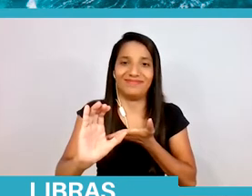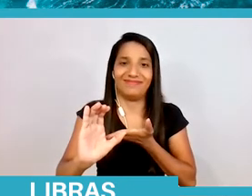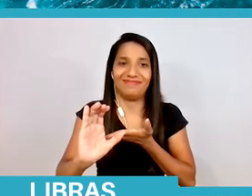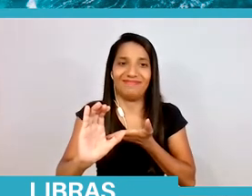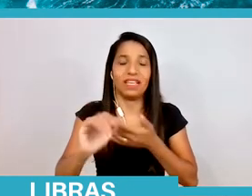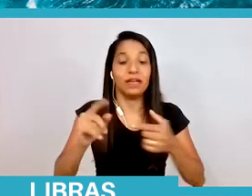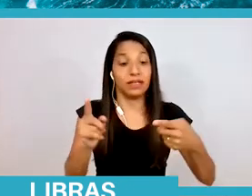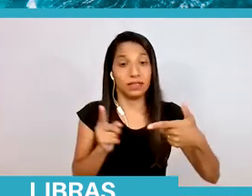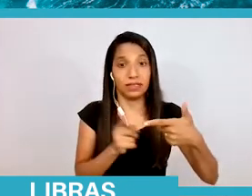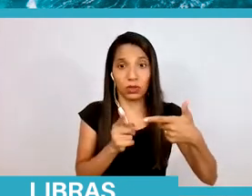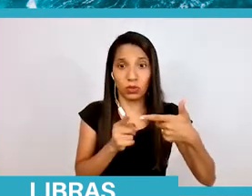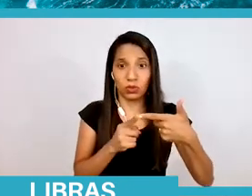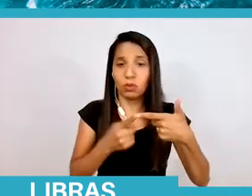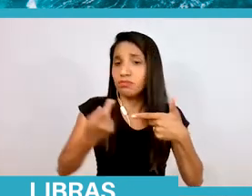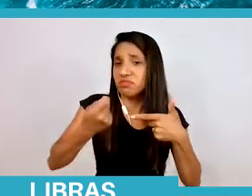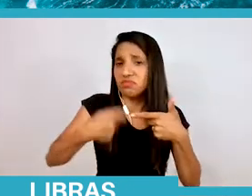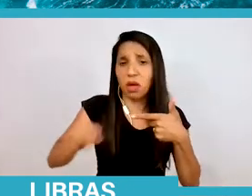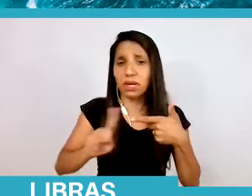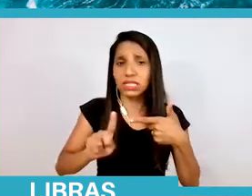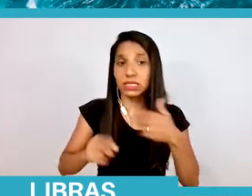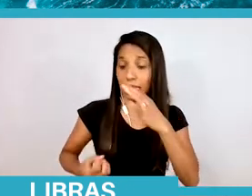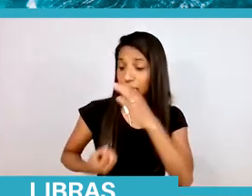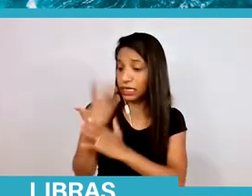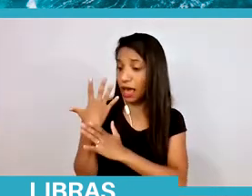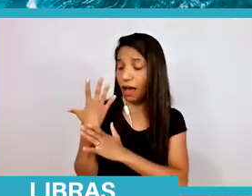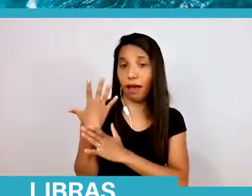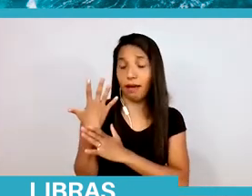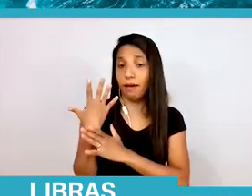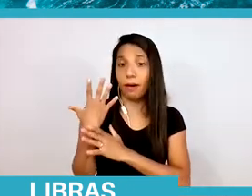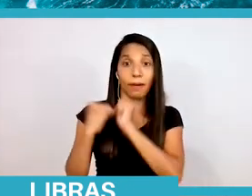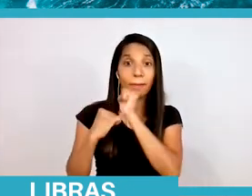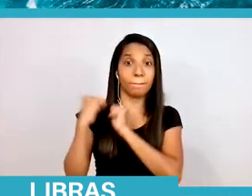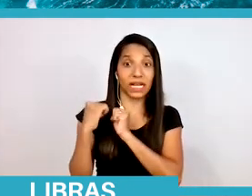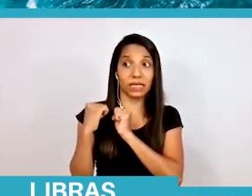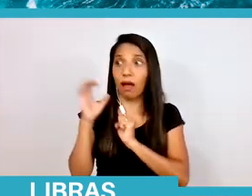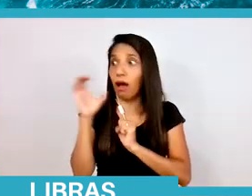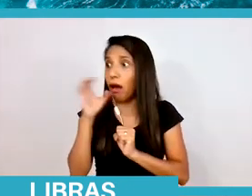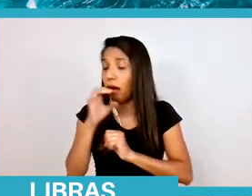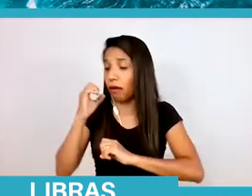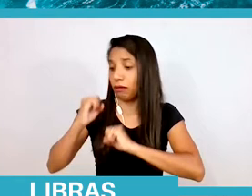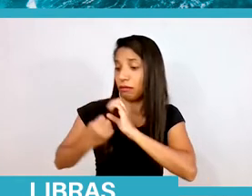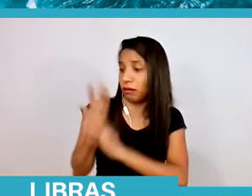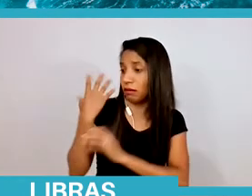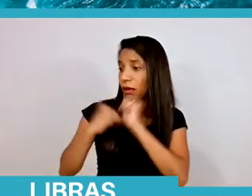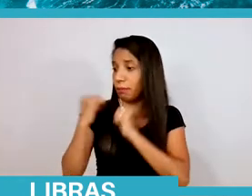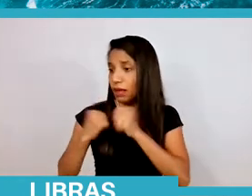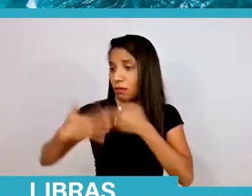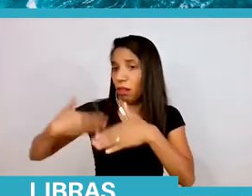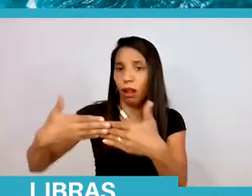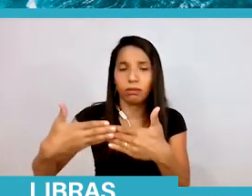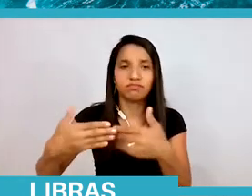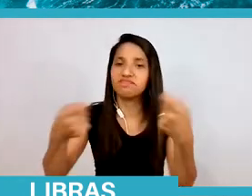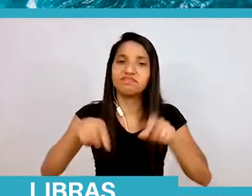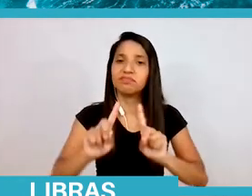criar uma empresa para empreender bootstrap. Você pode fazer muita pesquisa, você pode fazer muitos testes antes mesmo